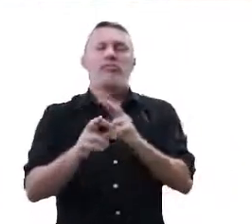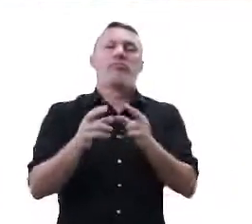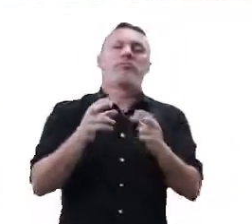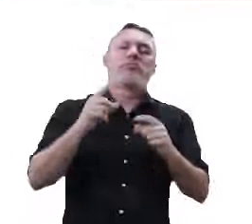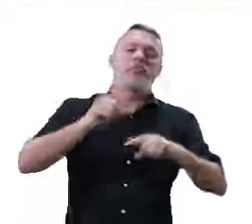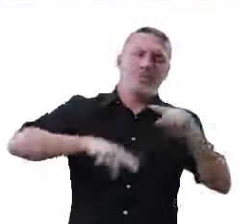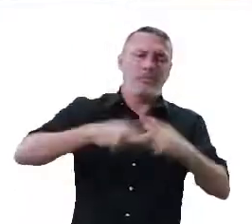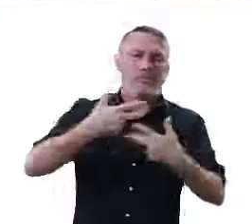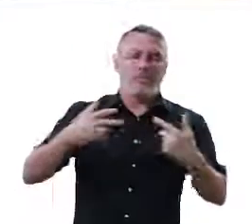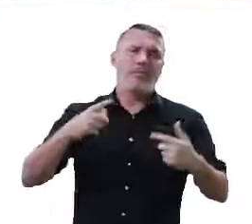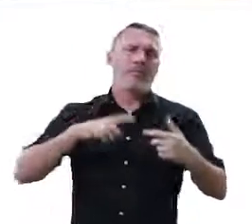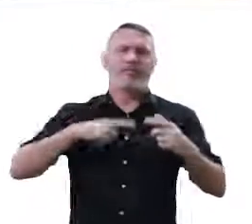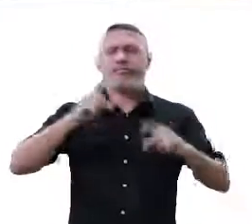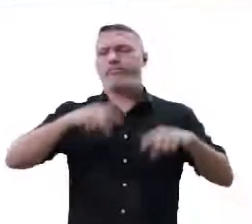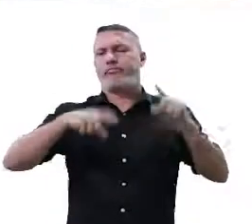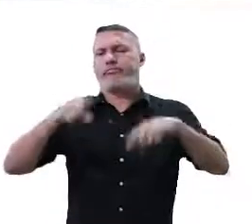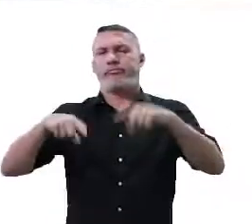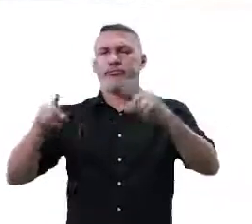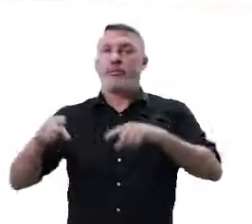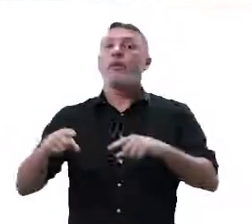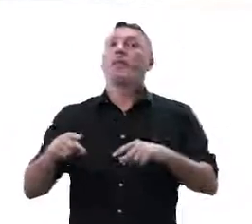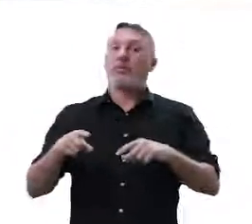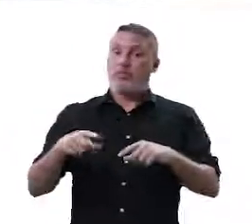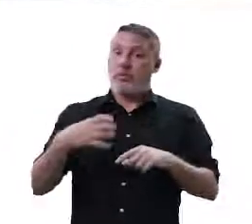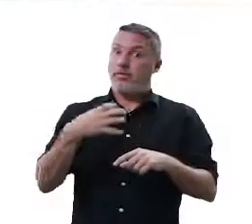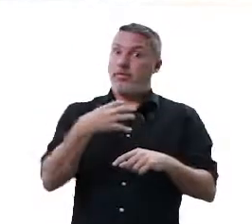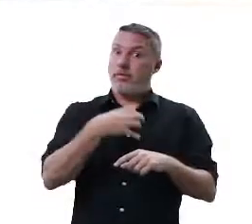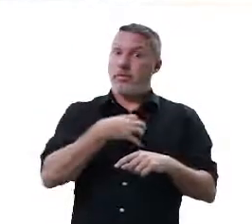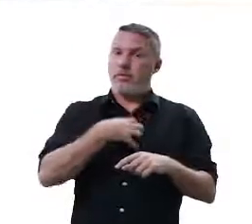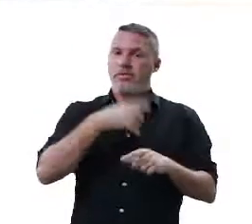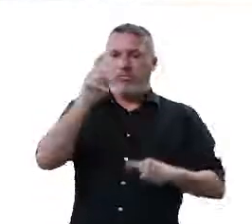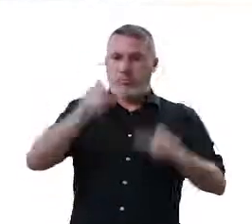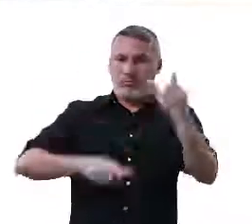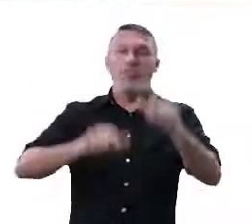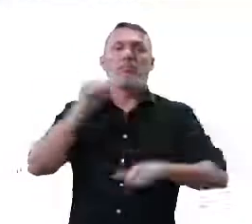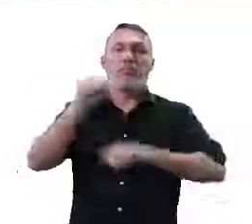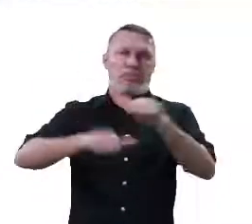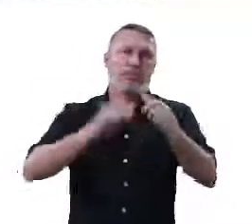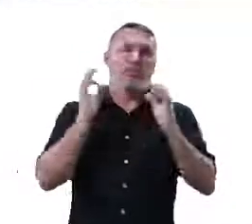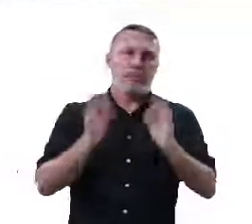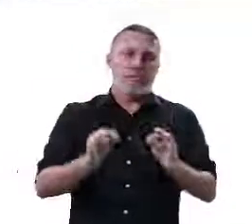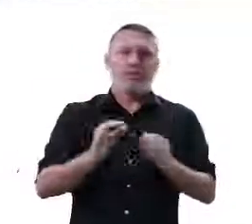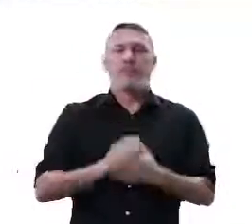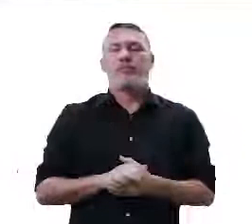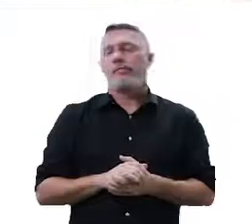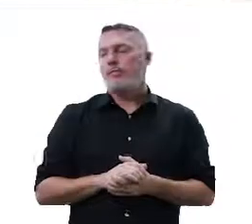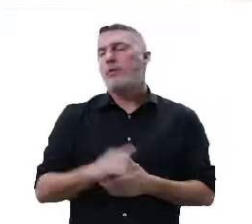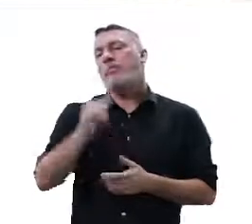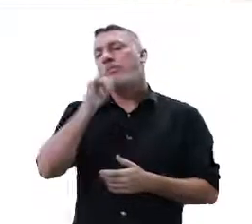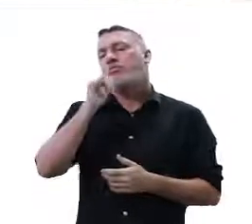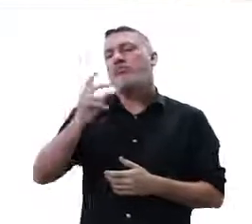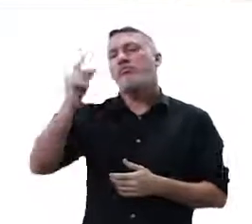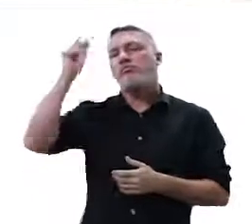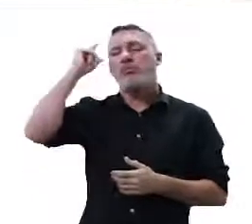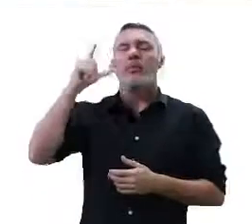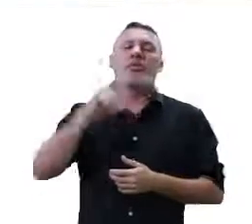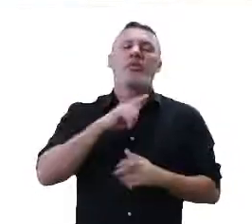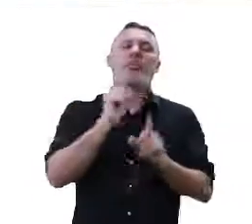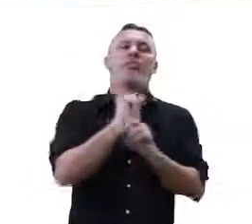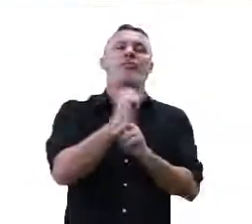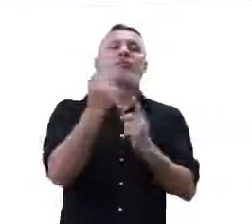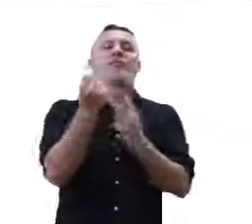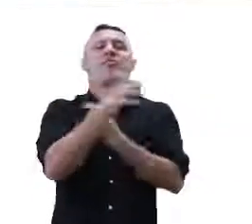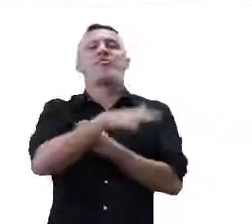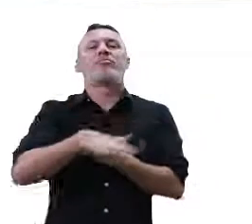seja invariável, né, a forma como os indivíduos se organizam é que muda. Então, por exemplo, você pega na antiguidade